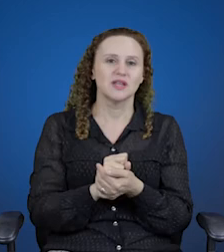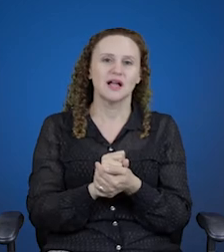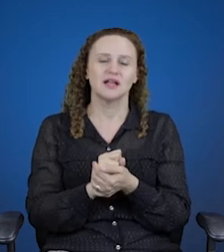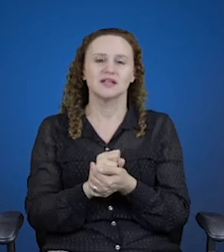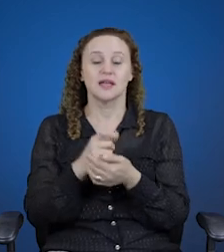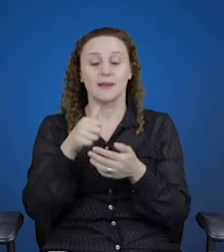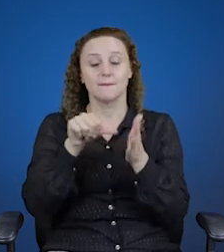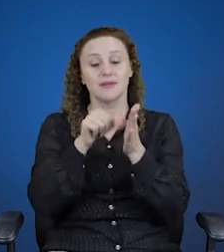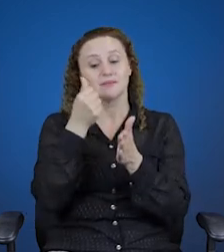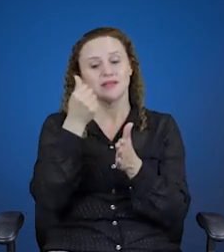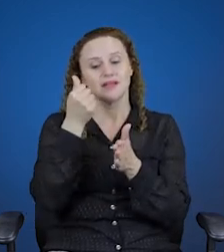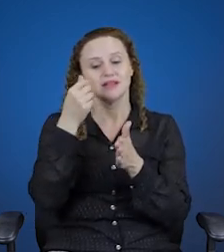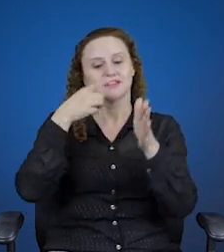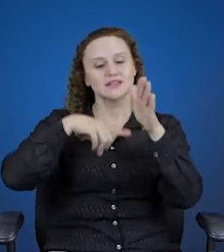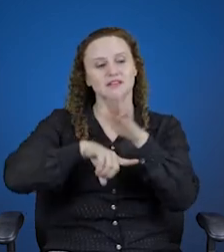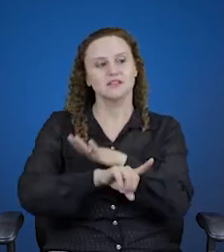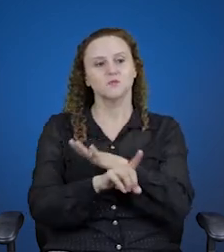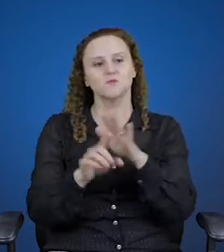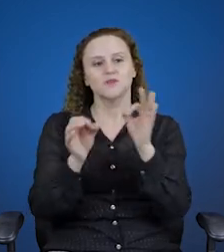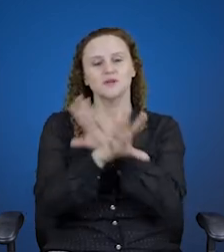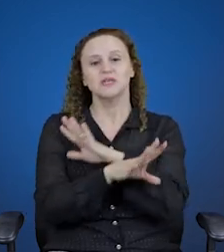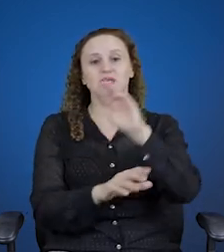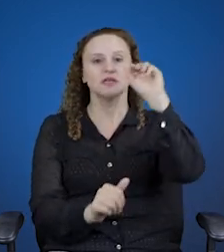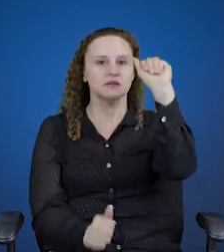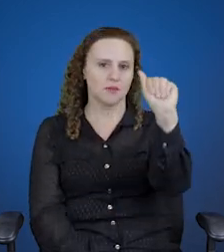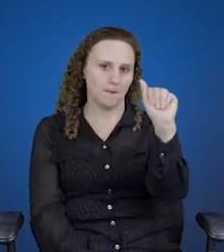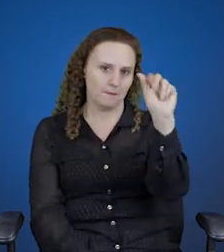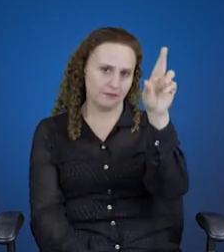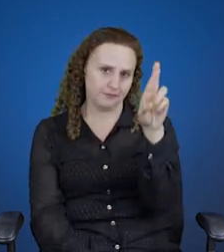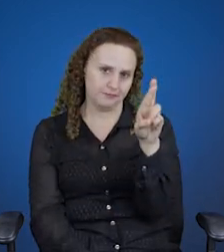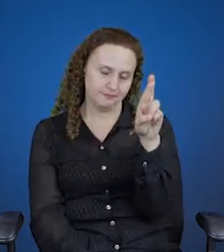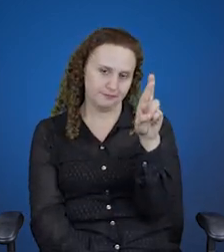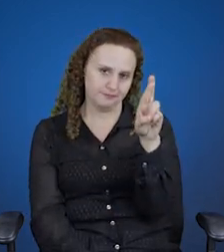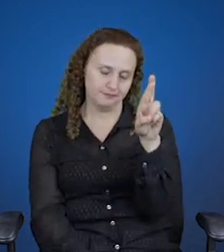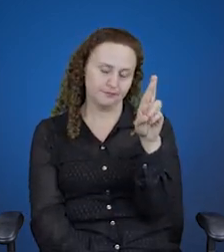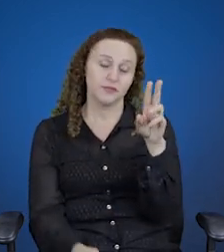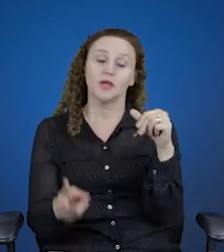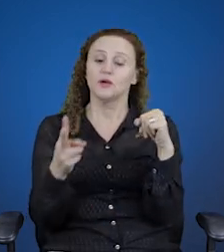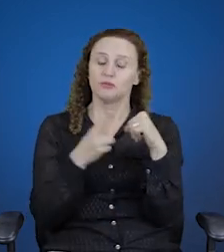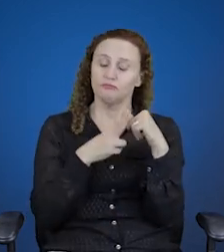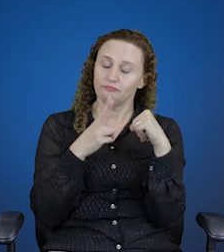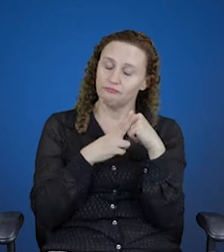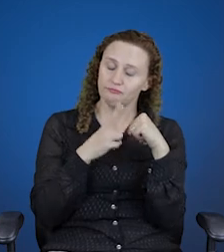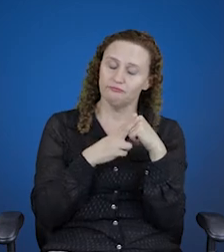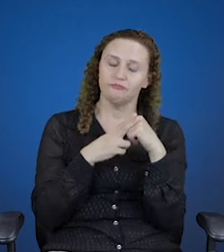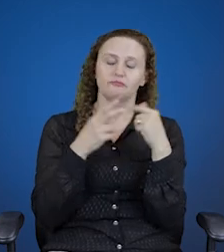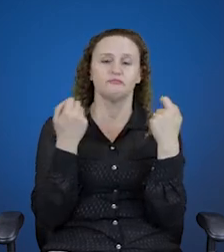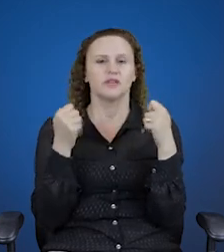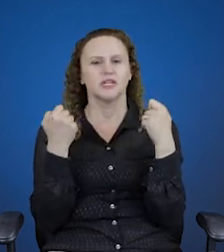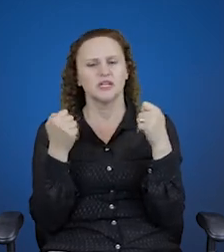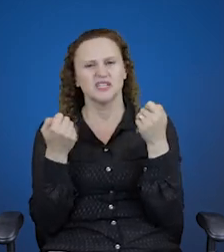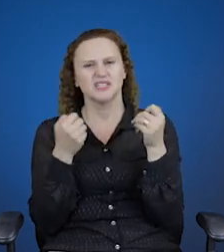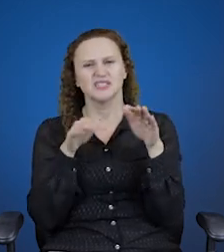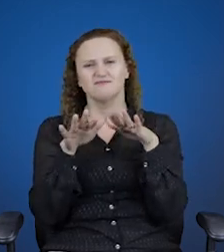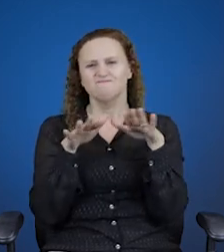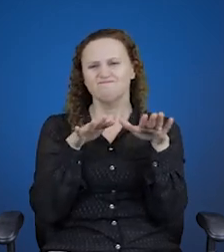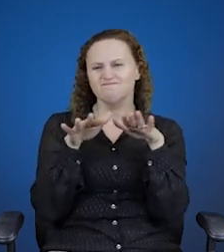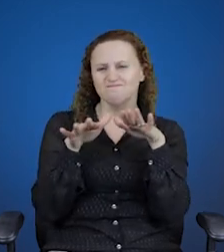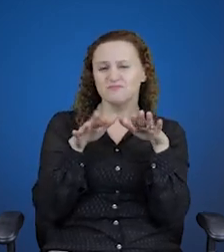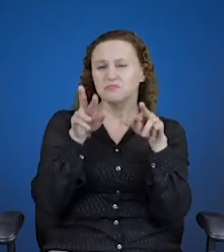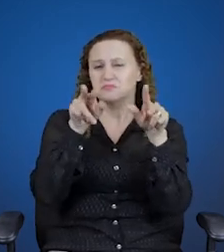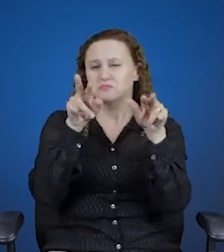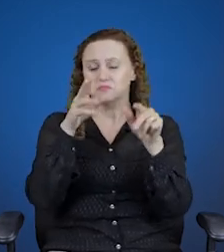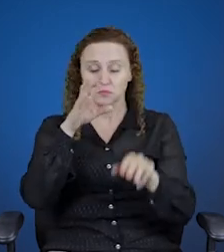primeira declinação sempre termina em a Maria Maria e o verbo ele vai ser